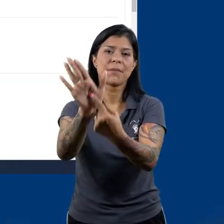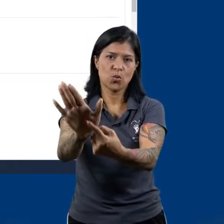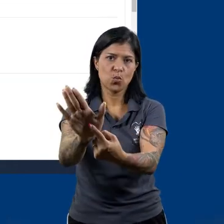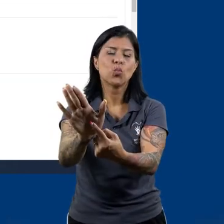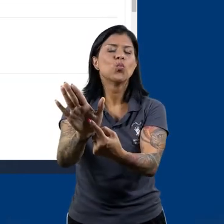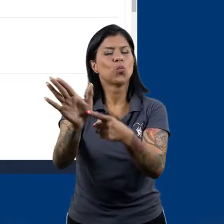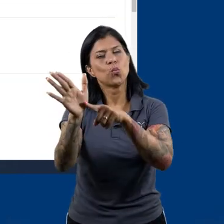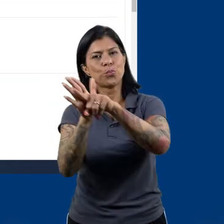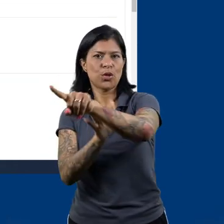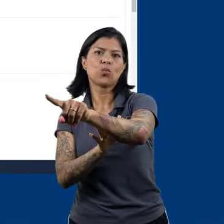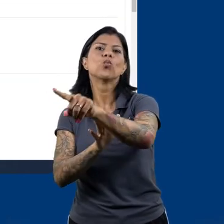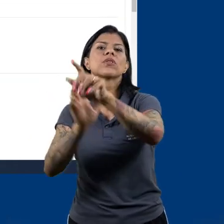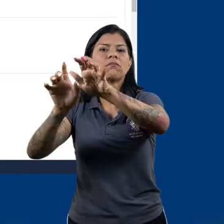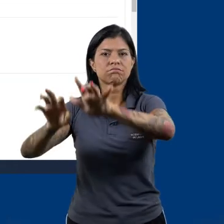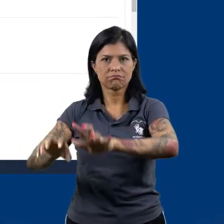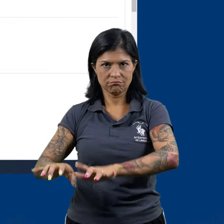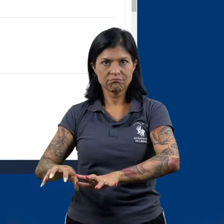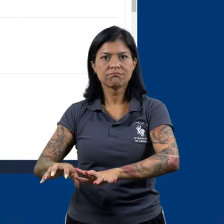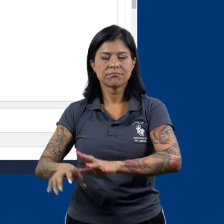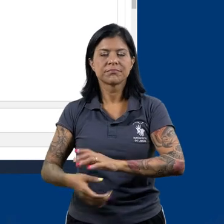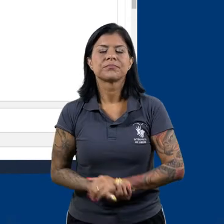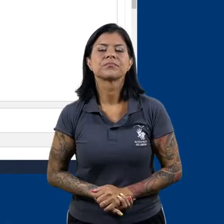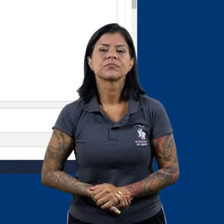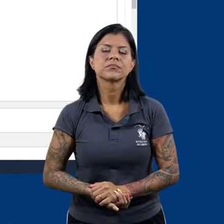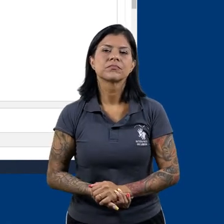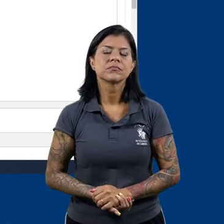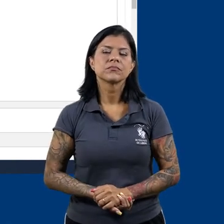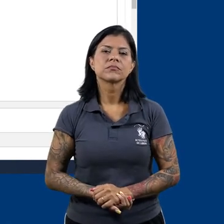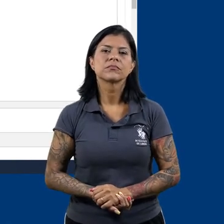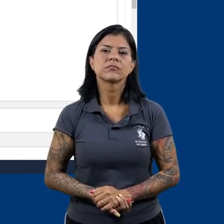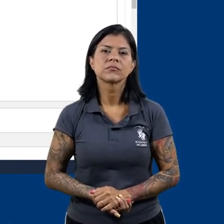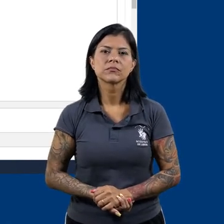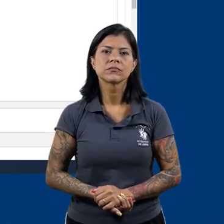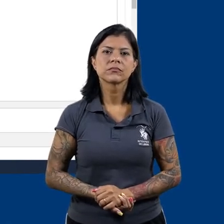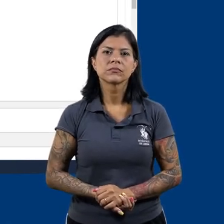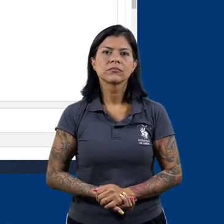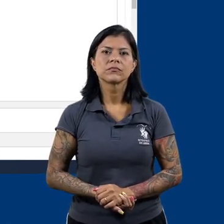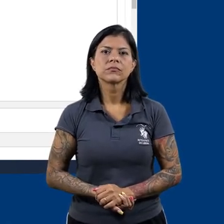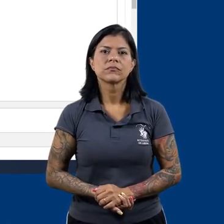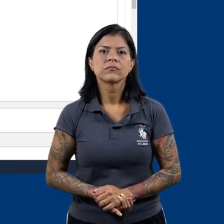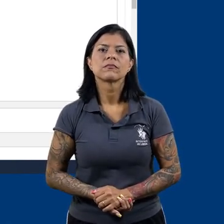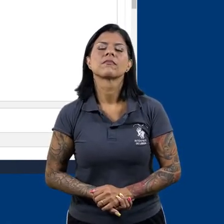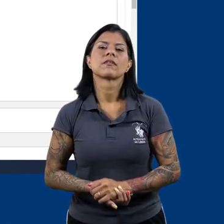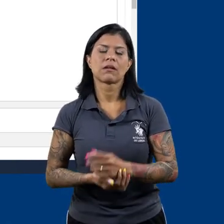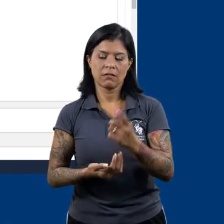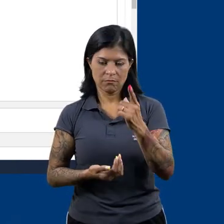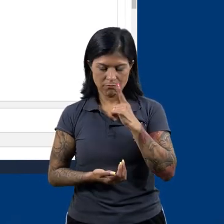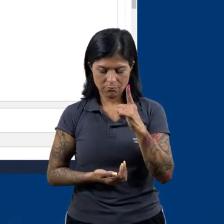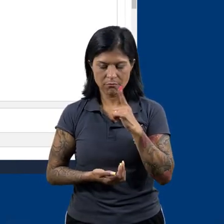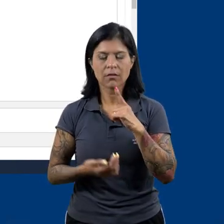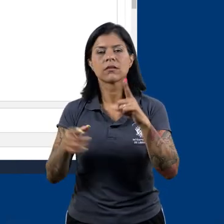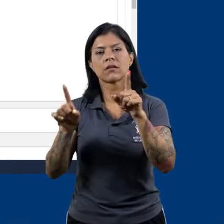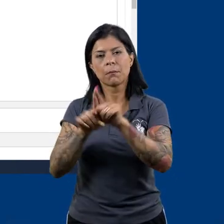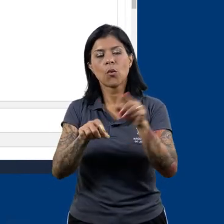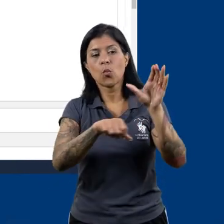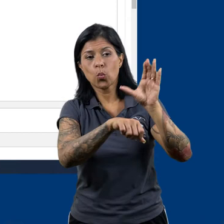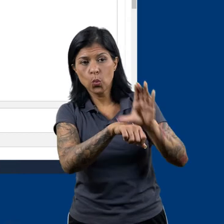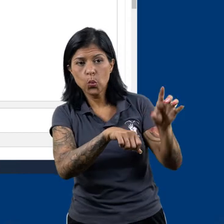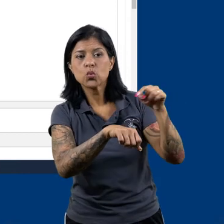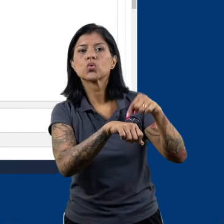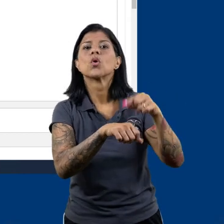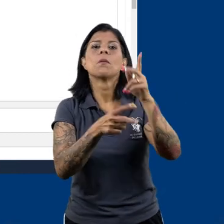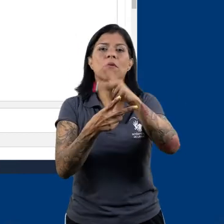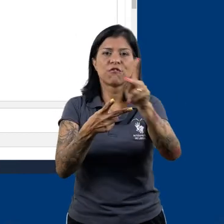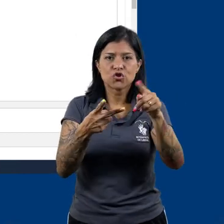E agora temos Nossa questão do tipo dissertativo poderemos o banco do